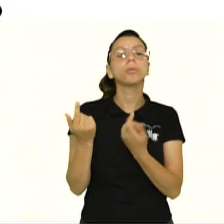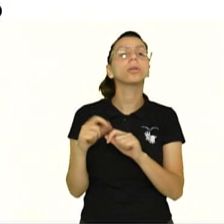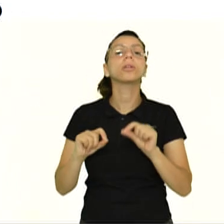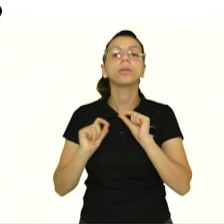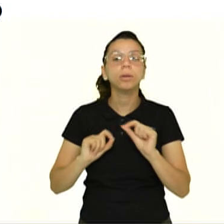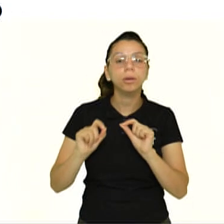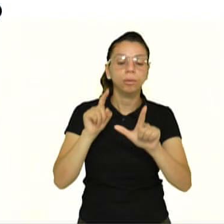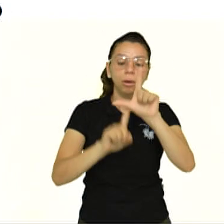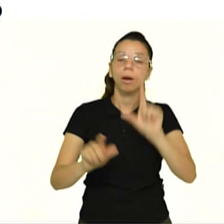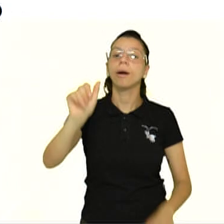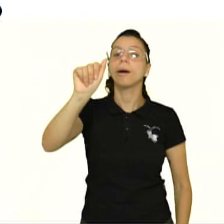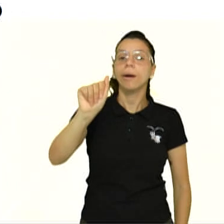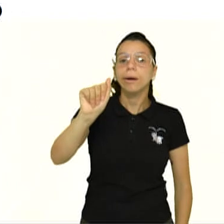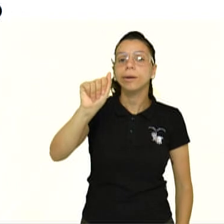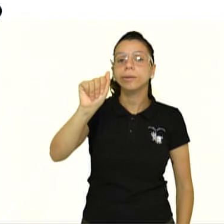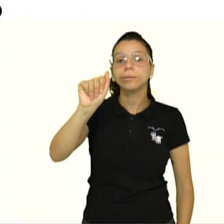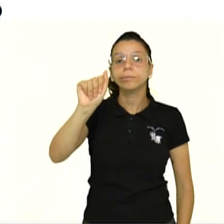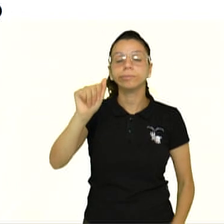defender a